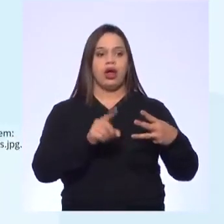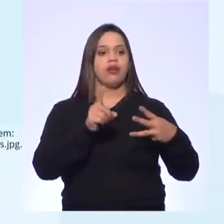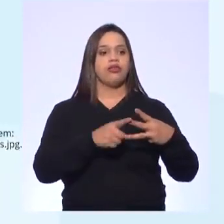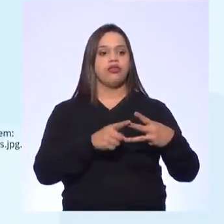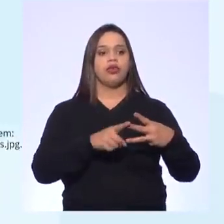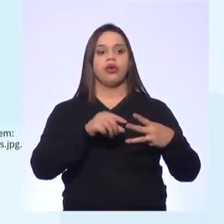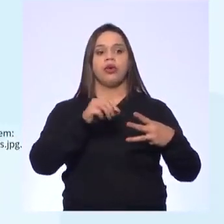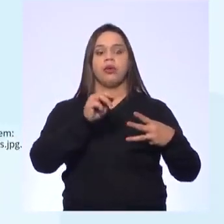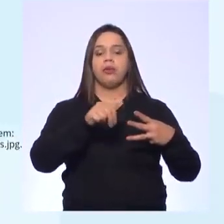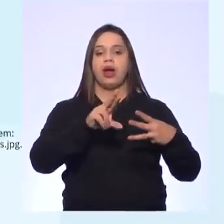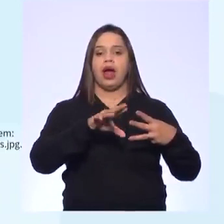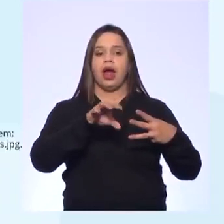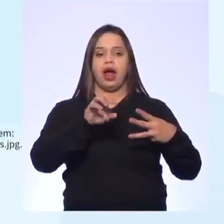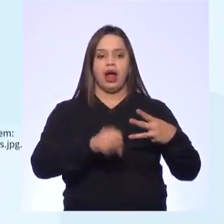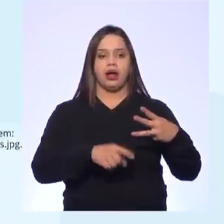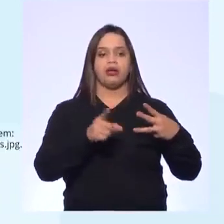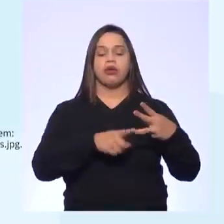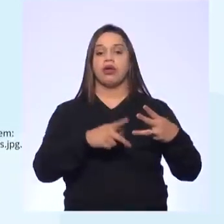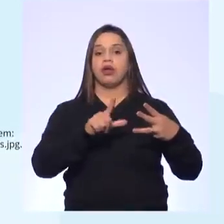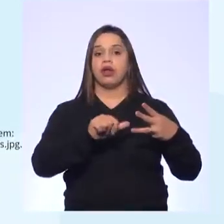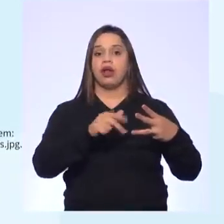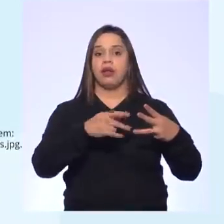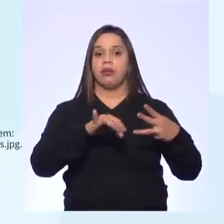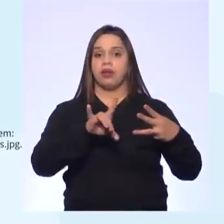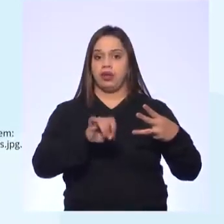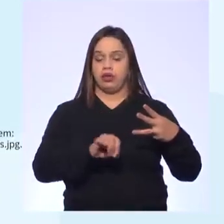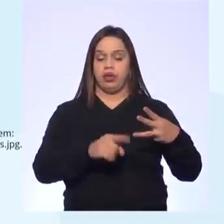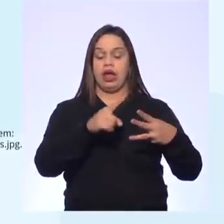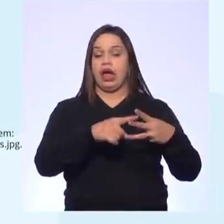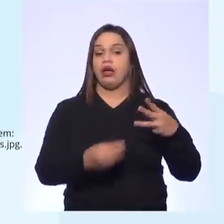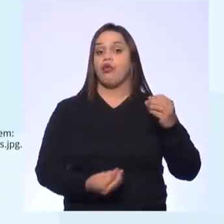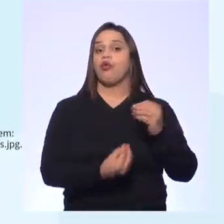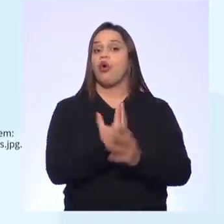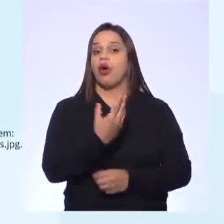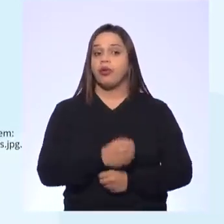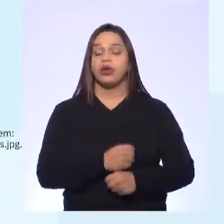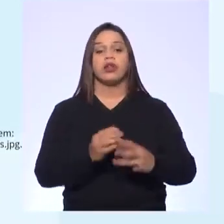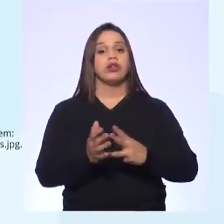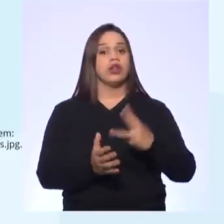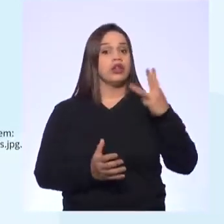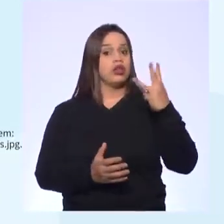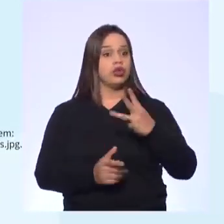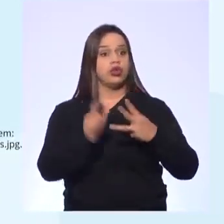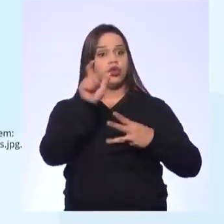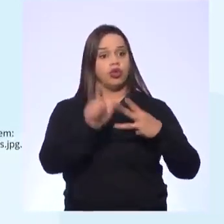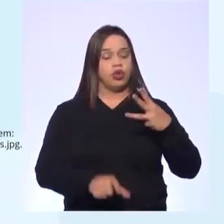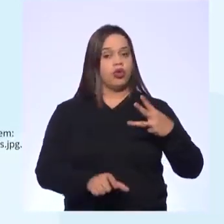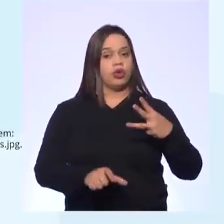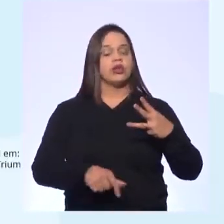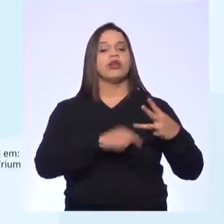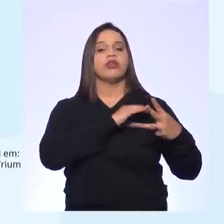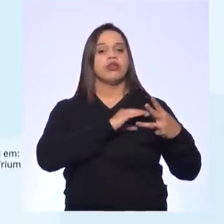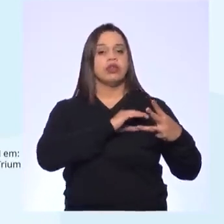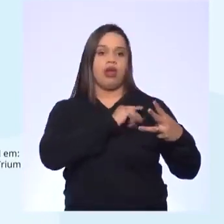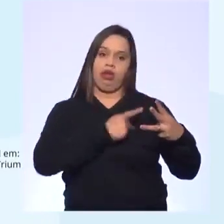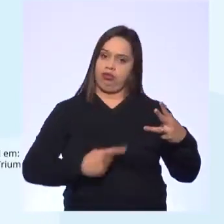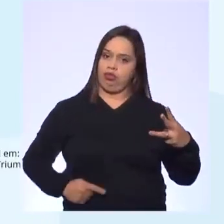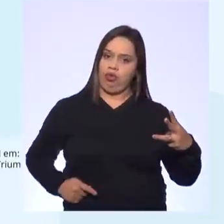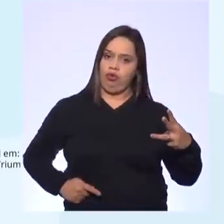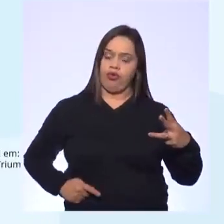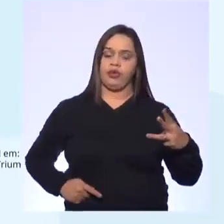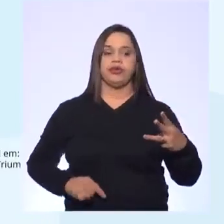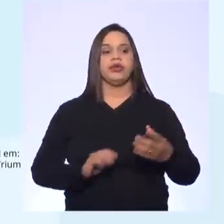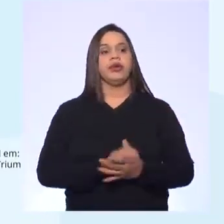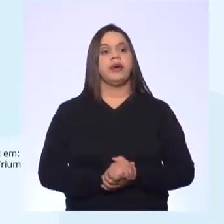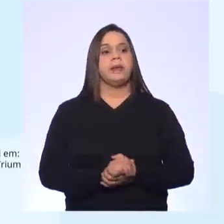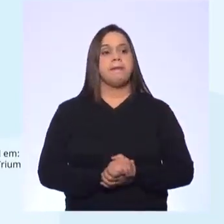e Lépido. Eles 3 formam o segundo triunvirato. Esse triunvirato é o governo de 3 homens. Vamos